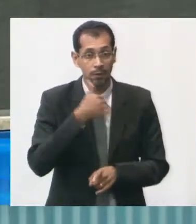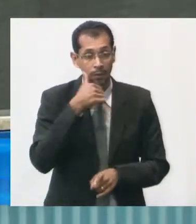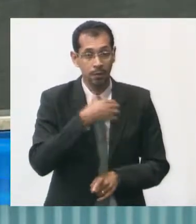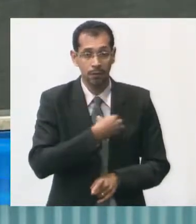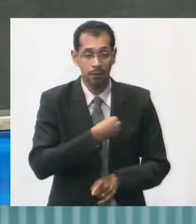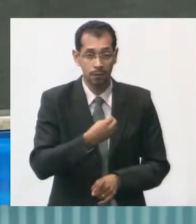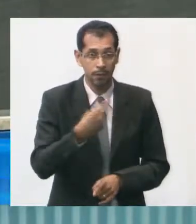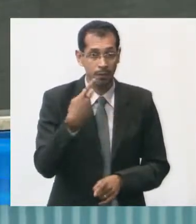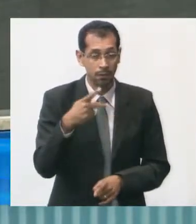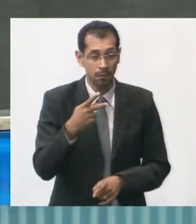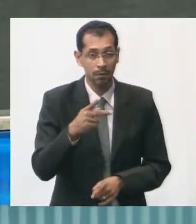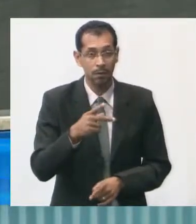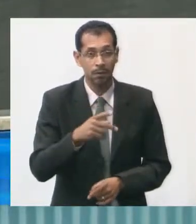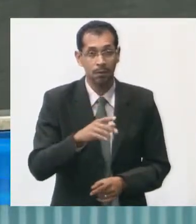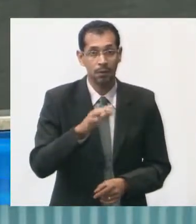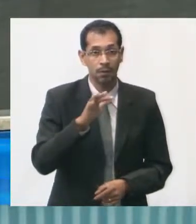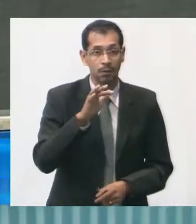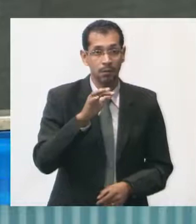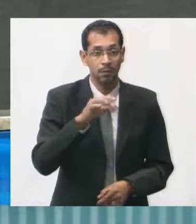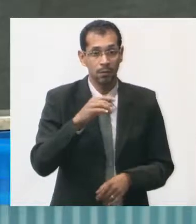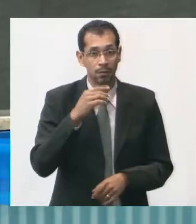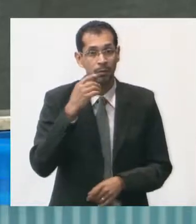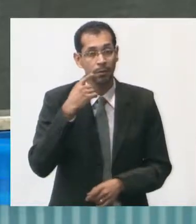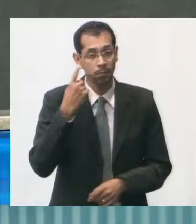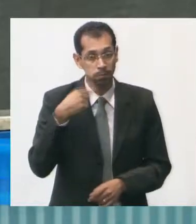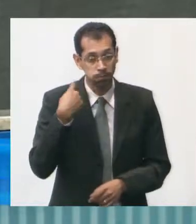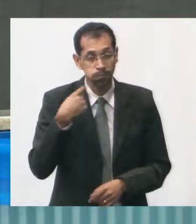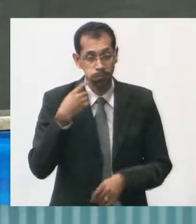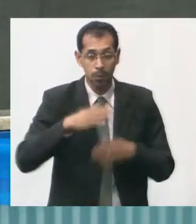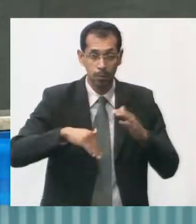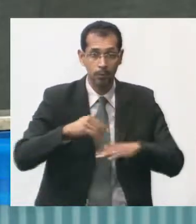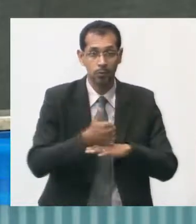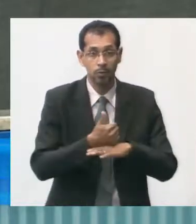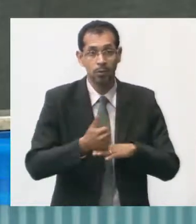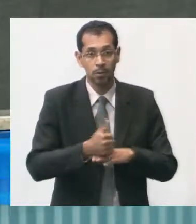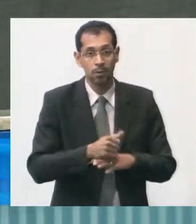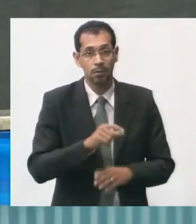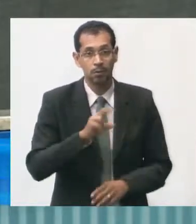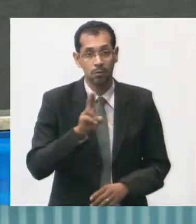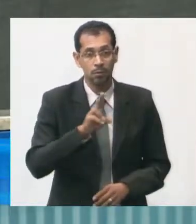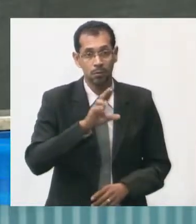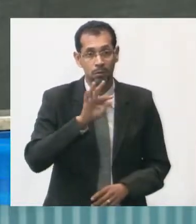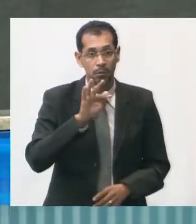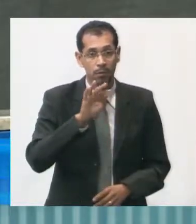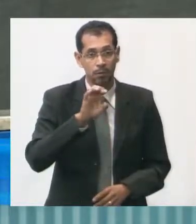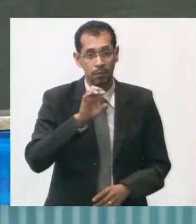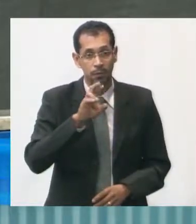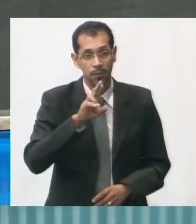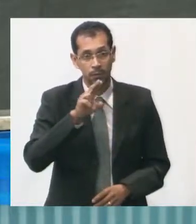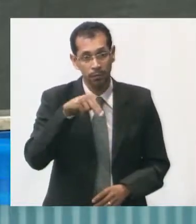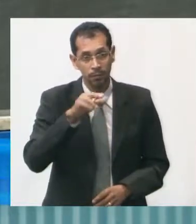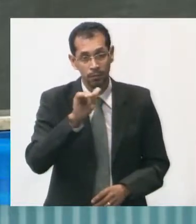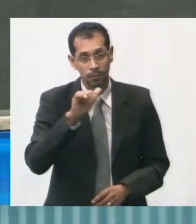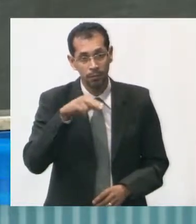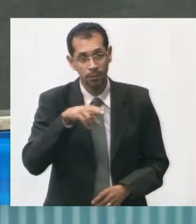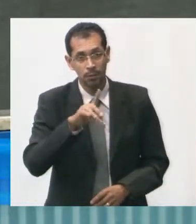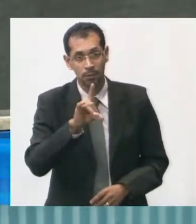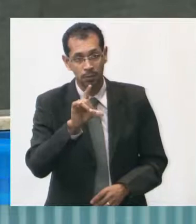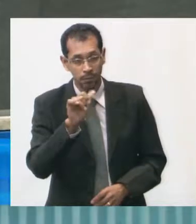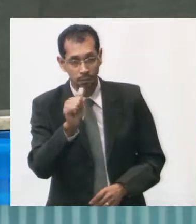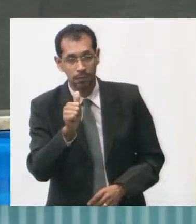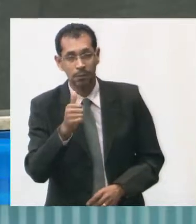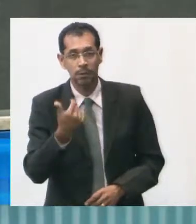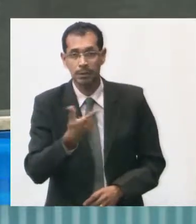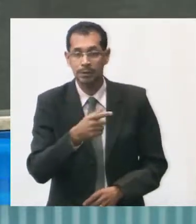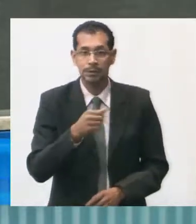ali esperando uma resposta, uma solução da Prefeitura de Vitória para resolver